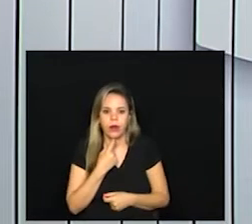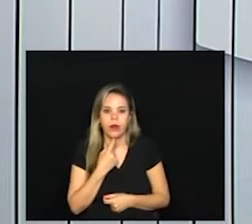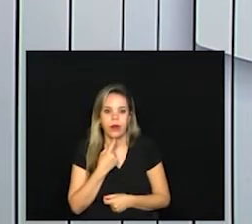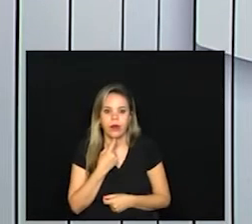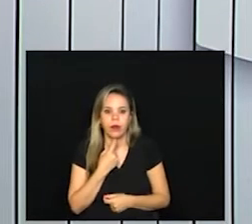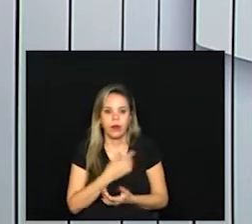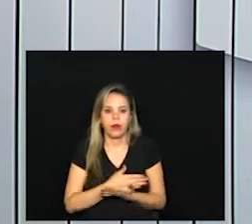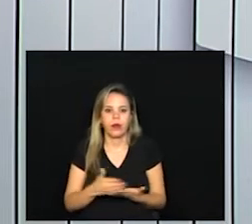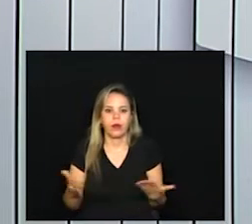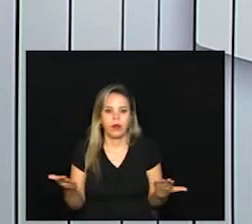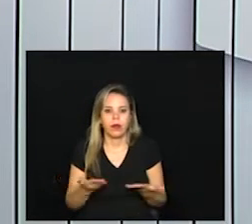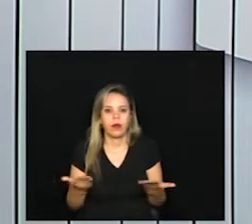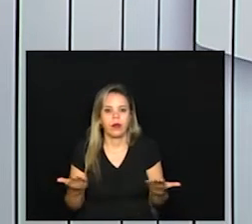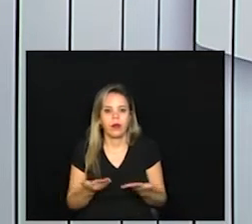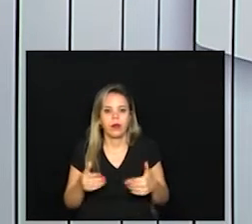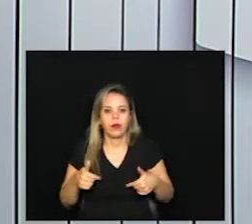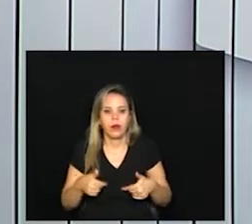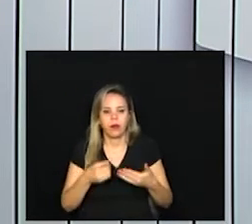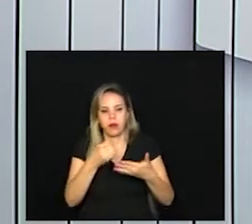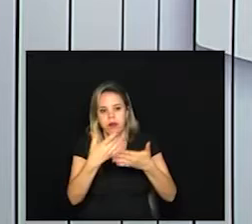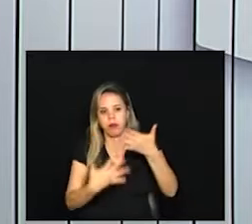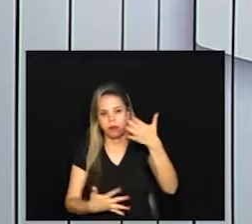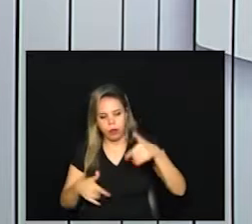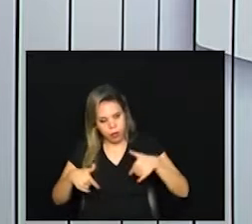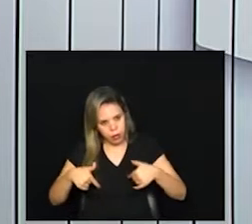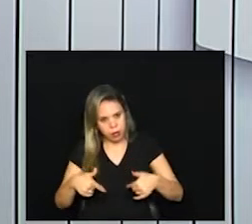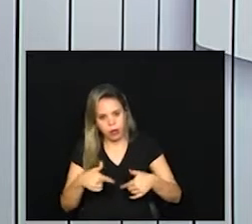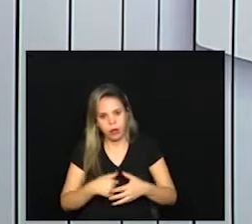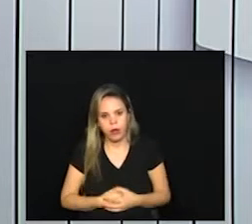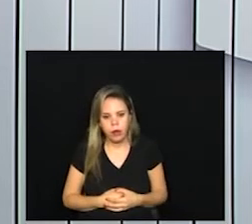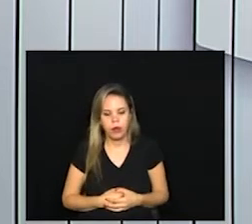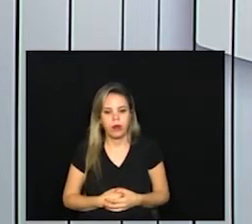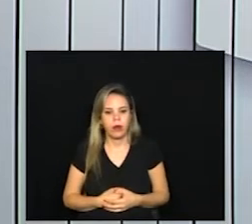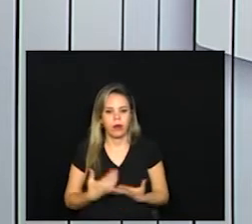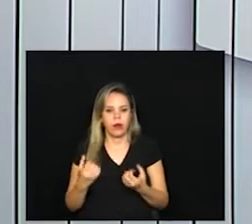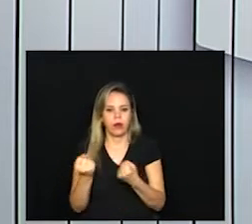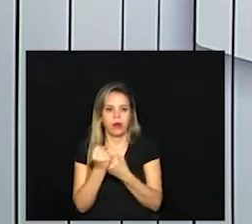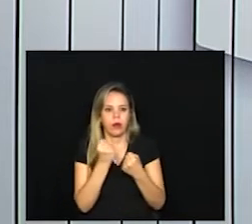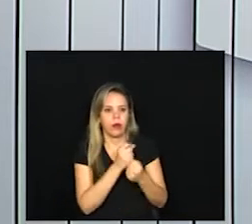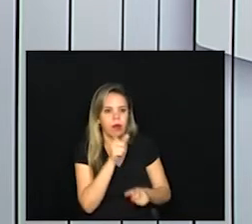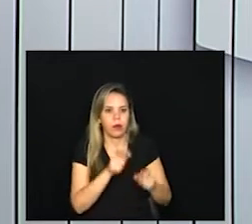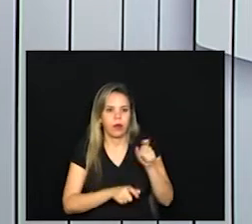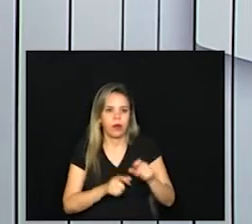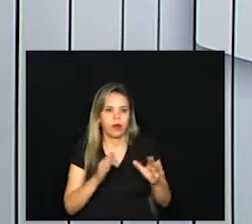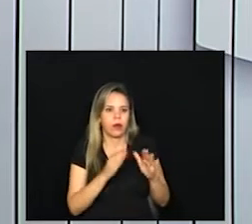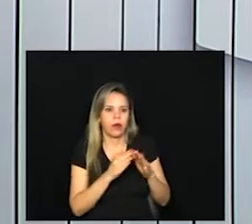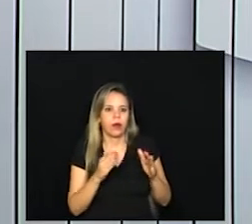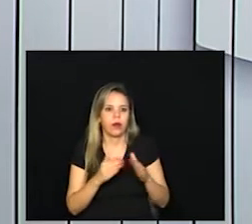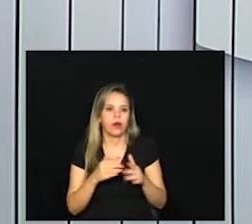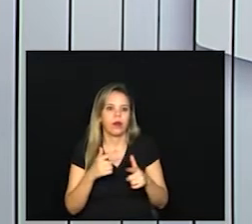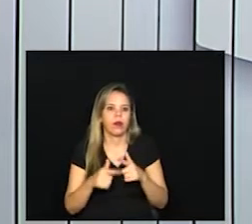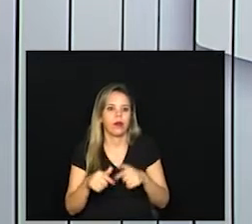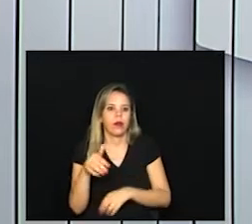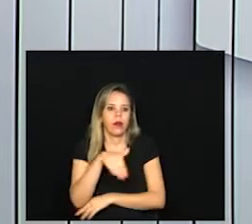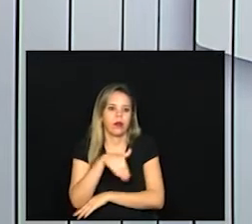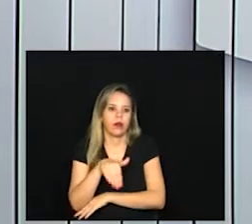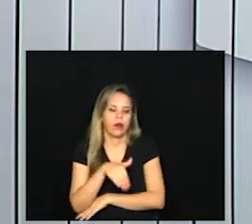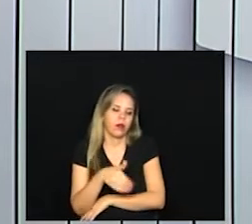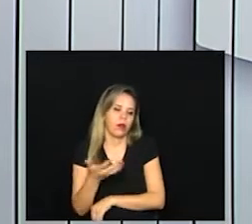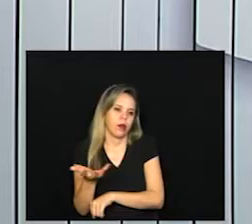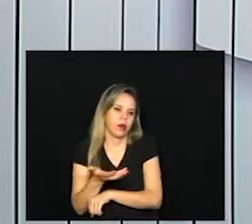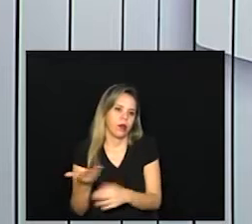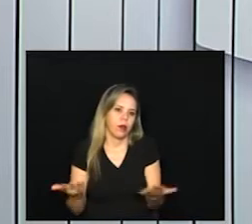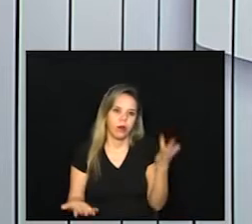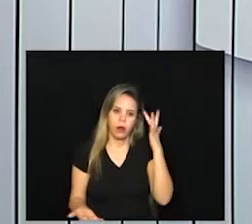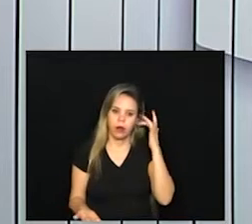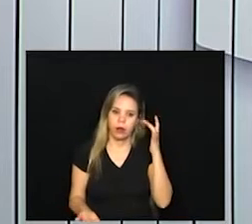Campinas inicia hoje uma série de ações para acolher moradores em situação de rua. A partir